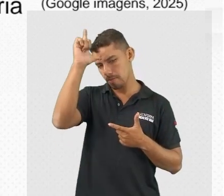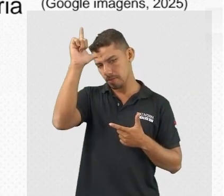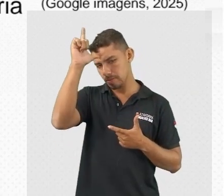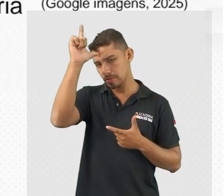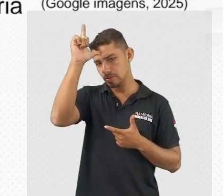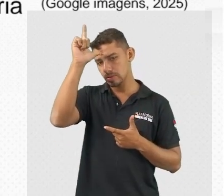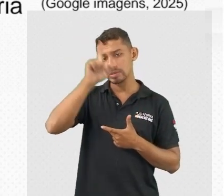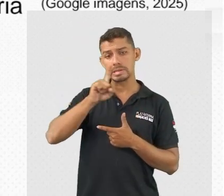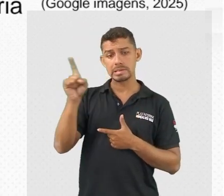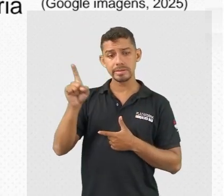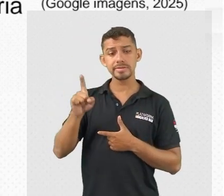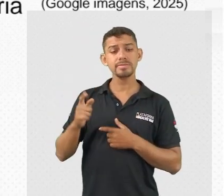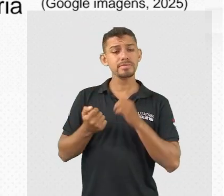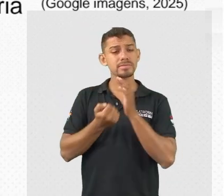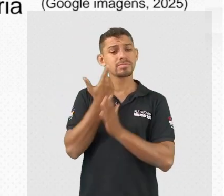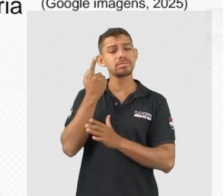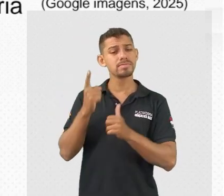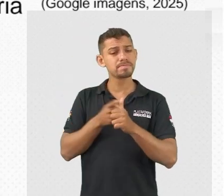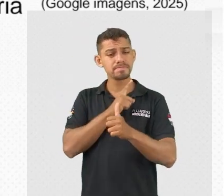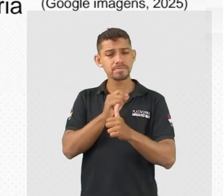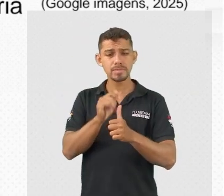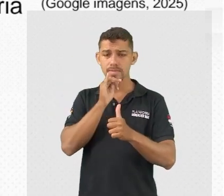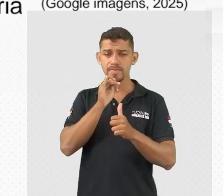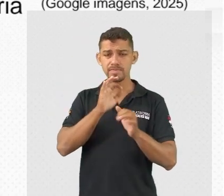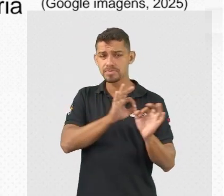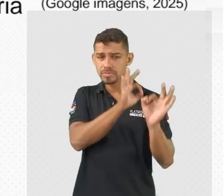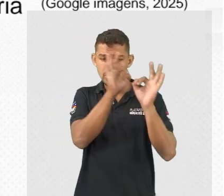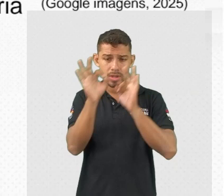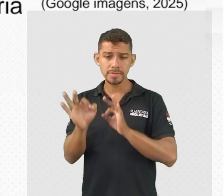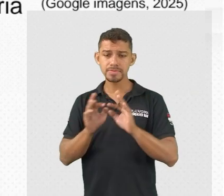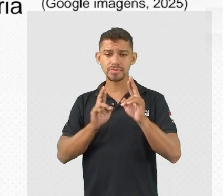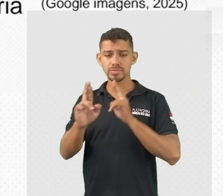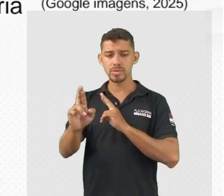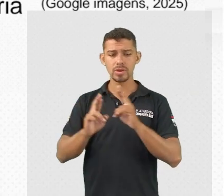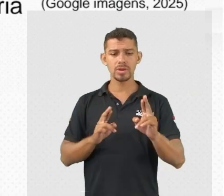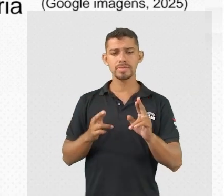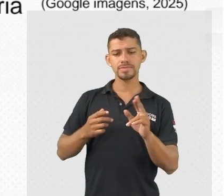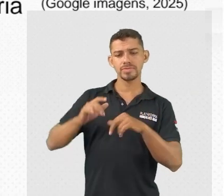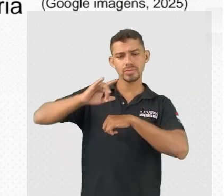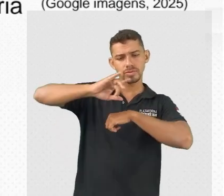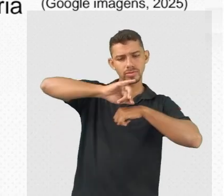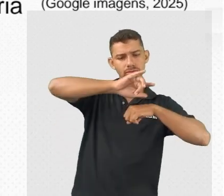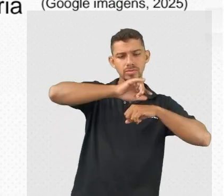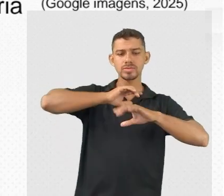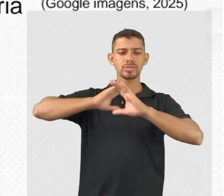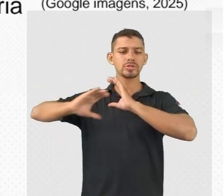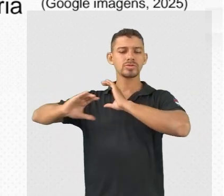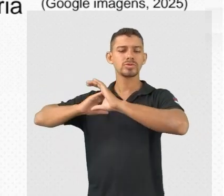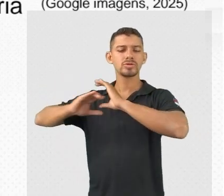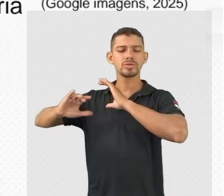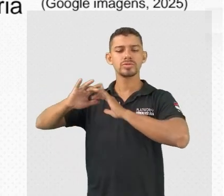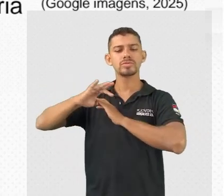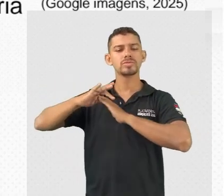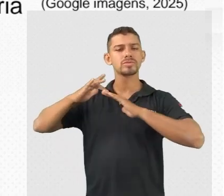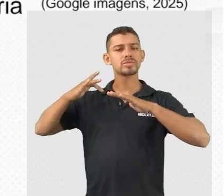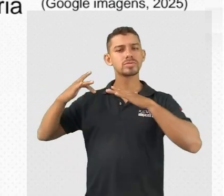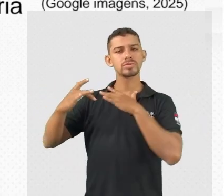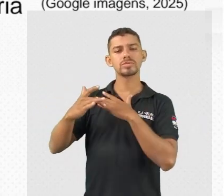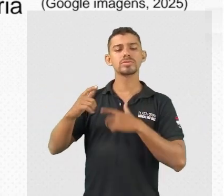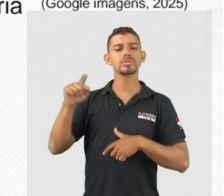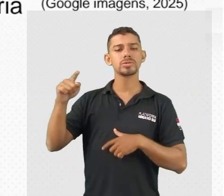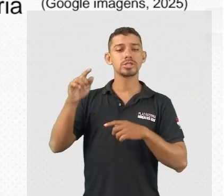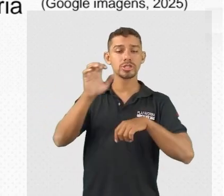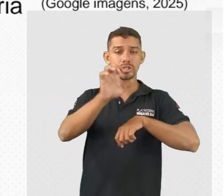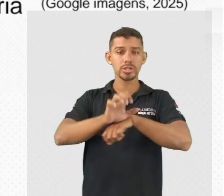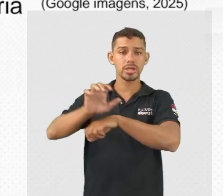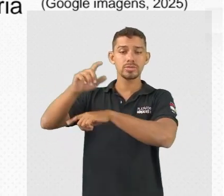intelectuais foram os primeiros a visualizar essa relação direta entre capitalismo, meio de comunicação e Estado,